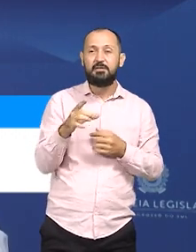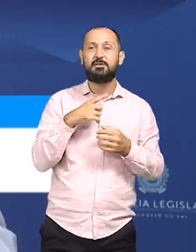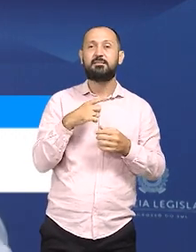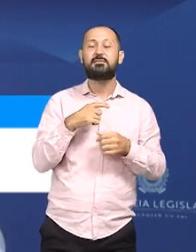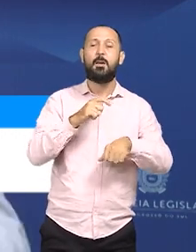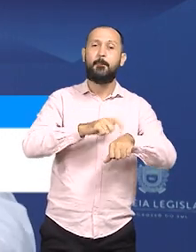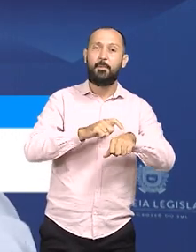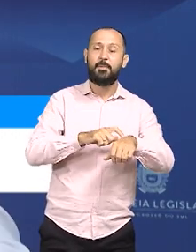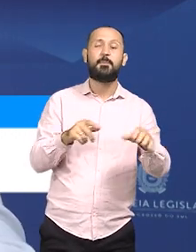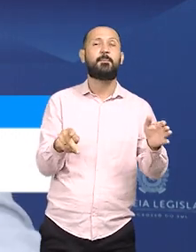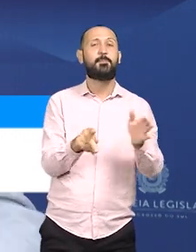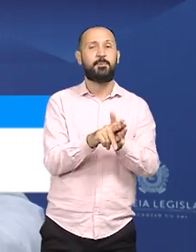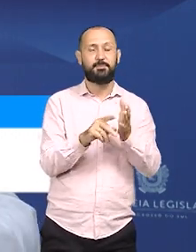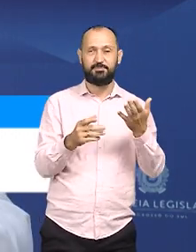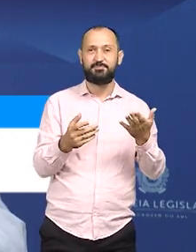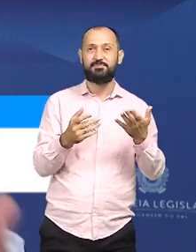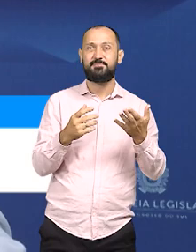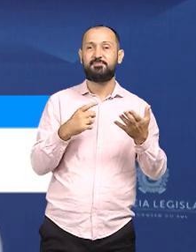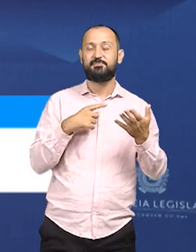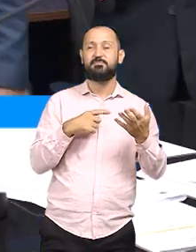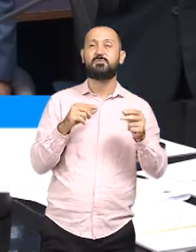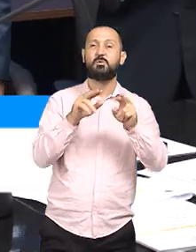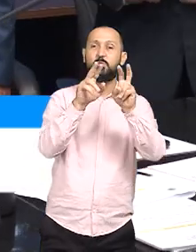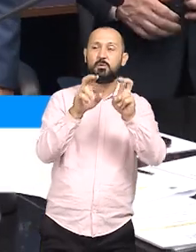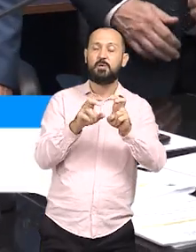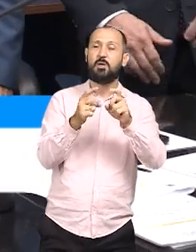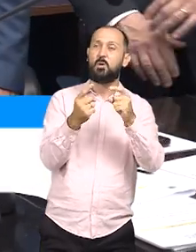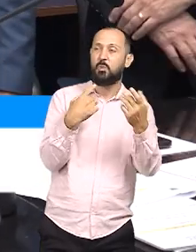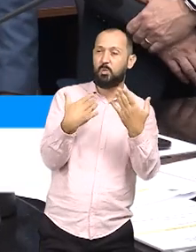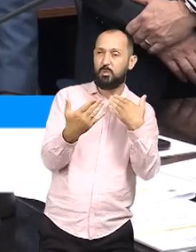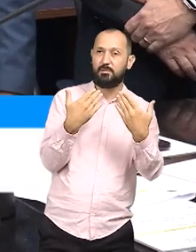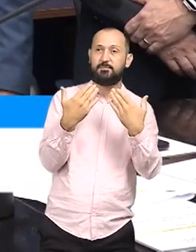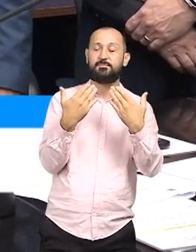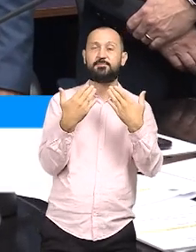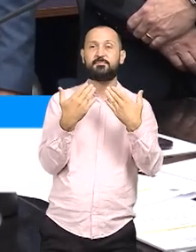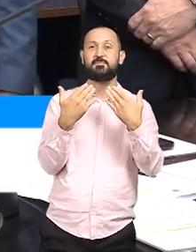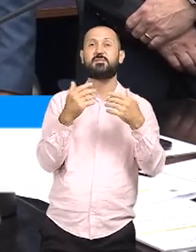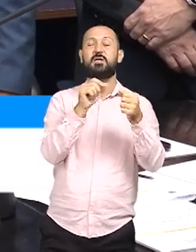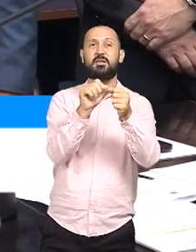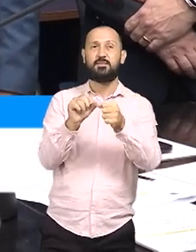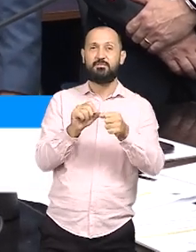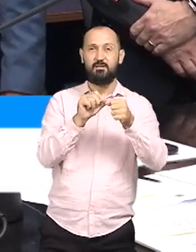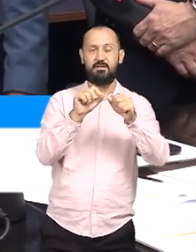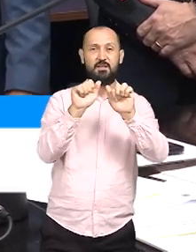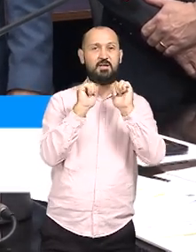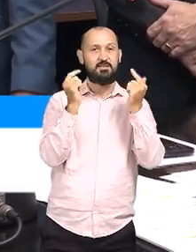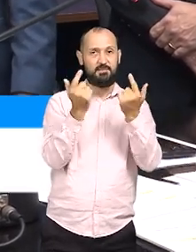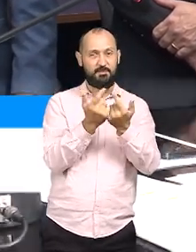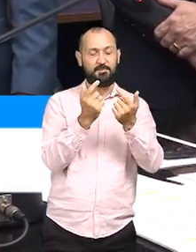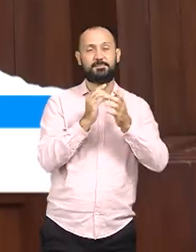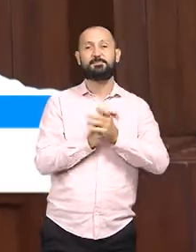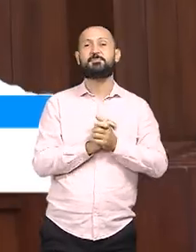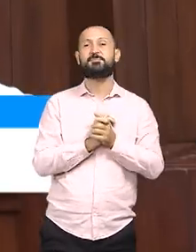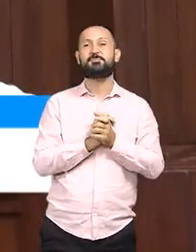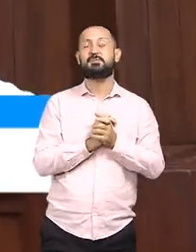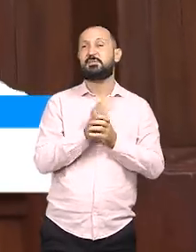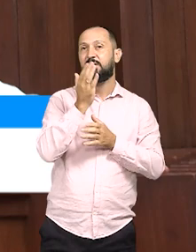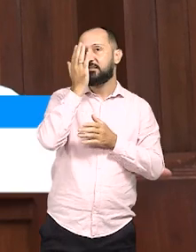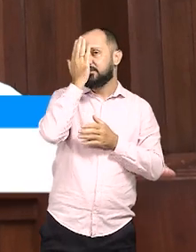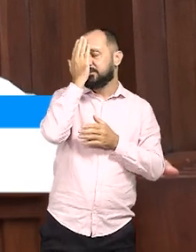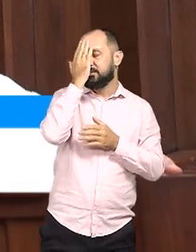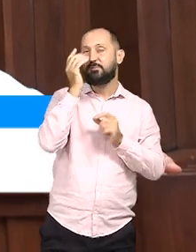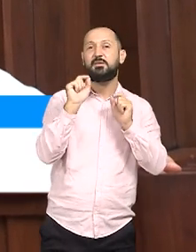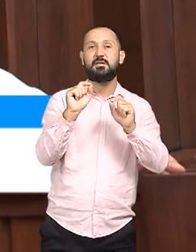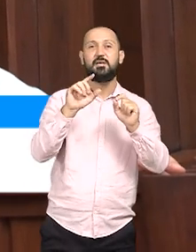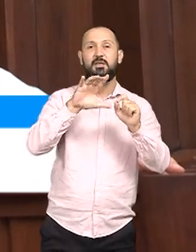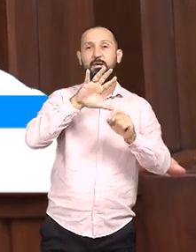mandato tem o seu momento tem as suas questões os debates a serem feitos aqui na assembleia e com